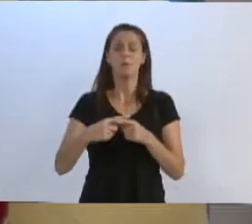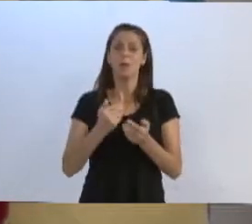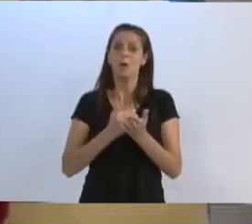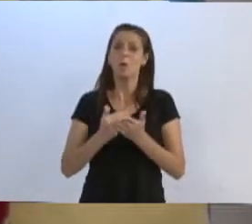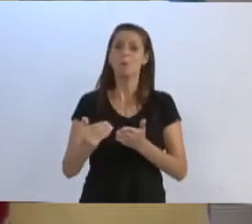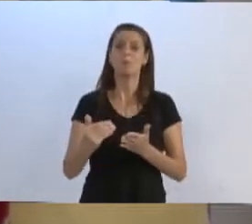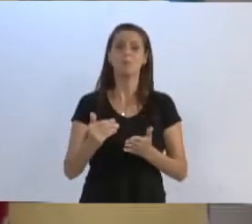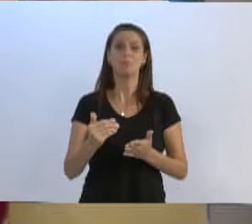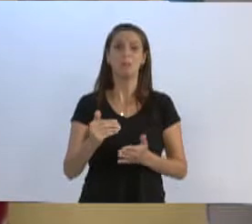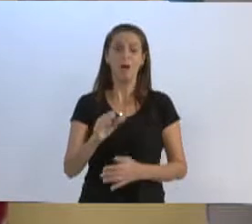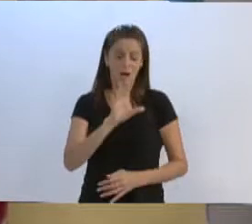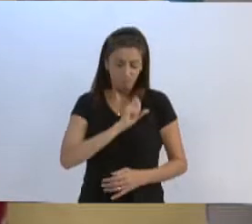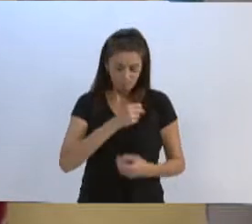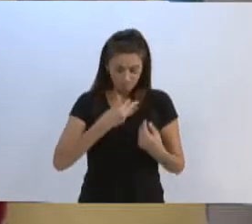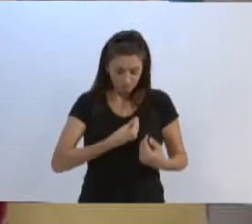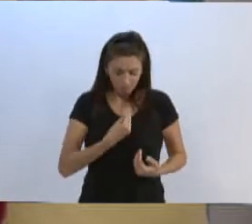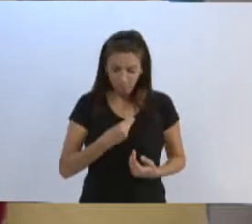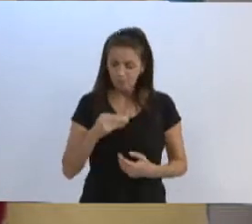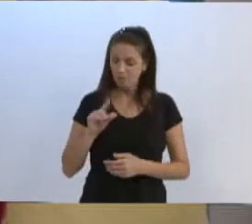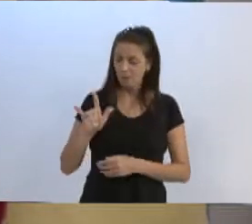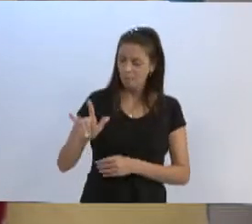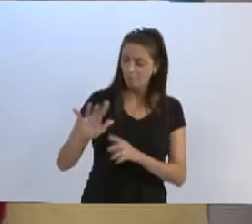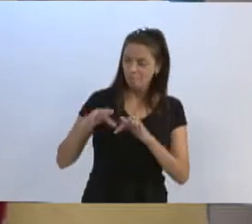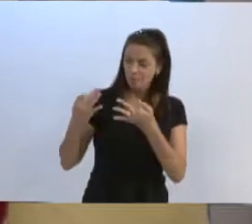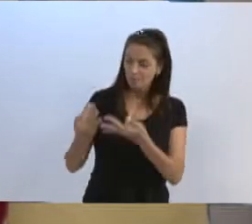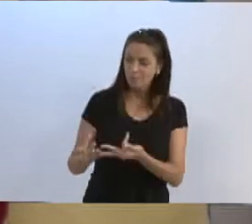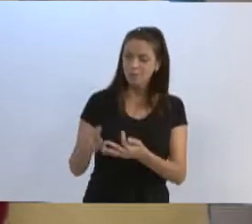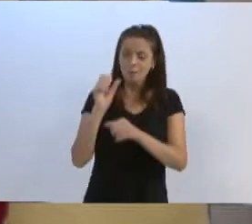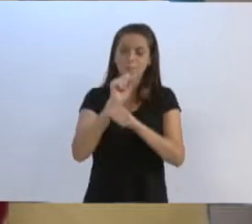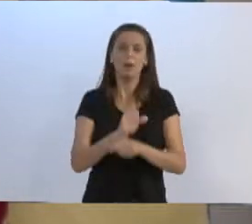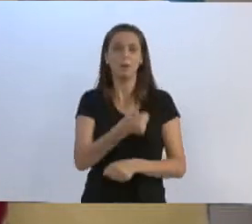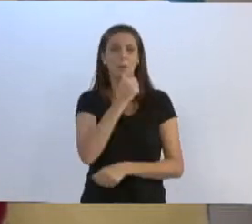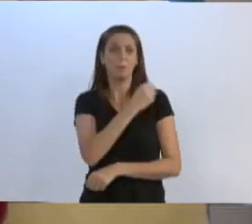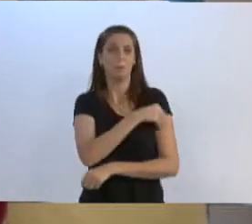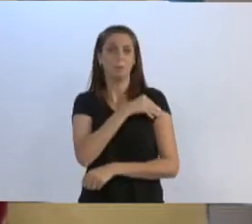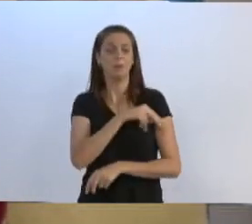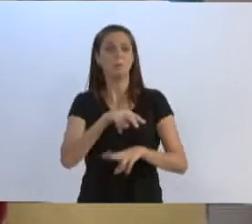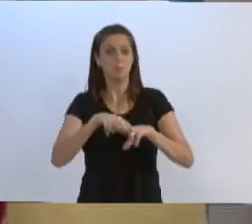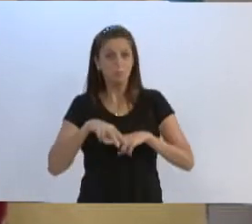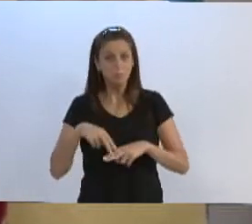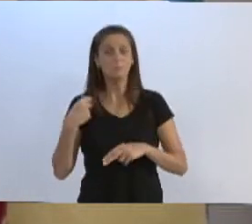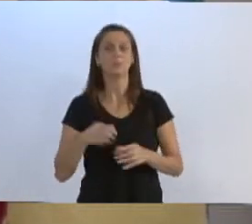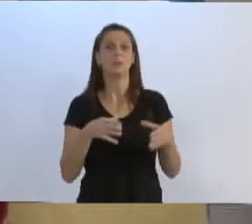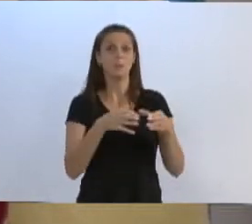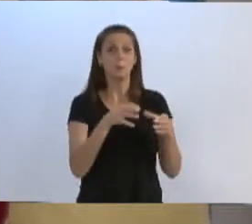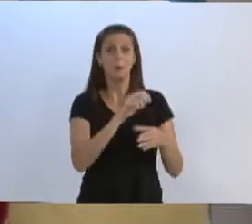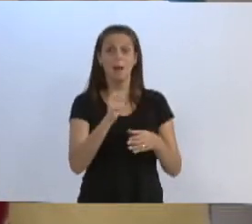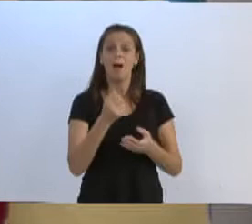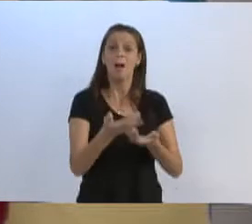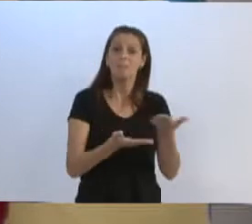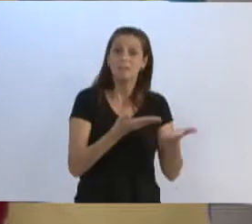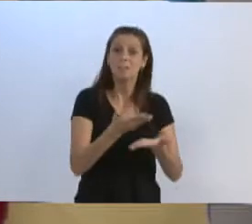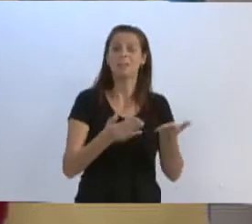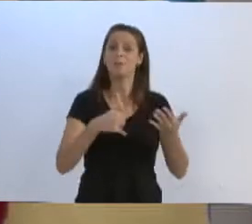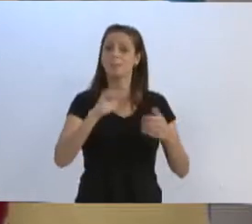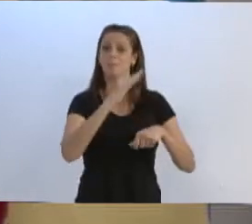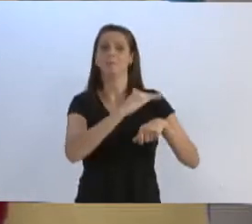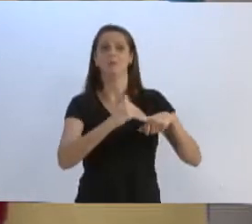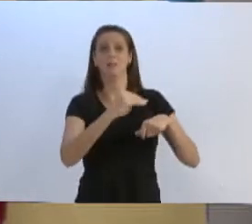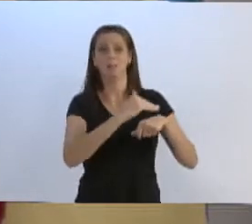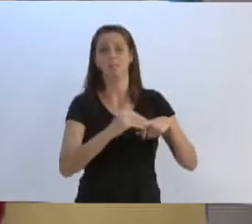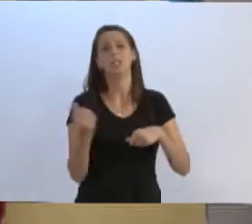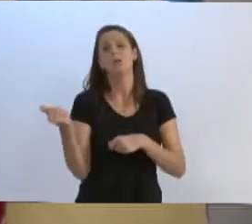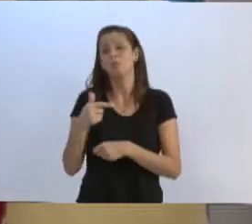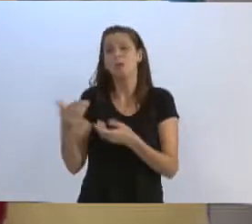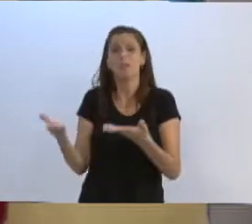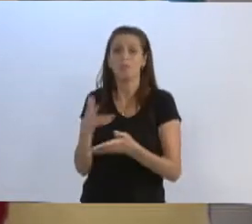à família. Eu acho que nós deveríamos tratar os grupos de A com muito mais carinho do que esse